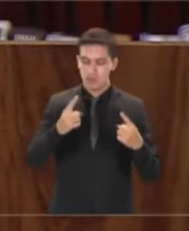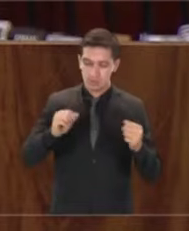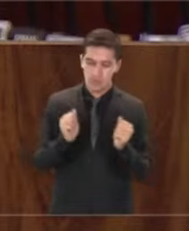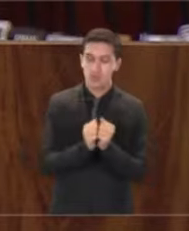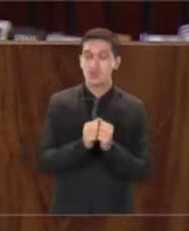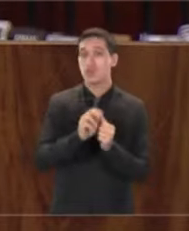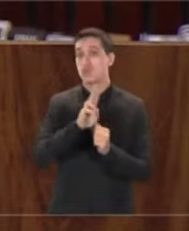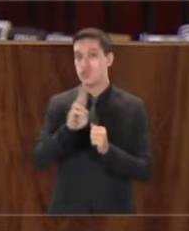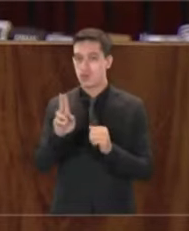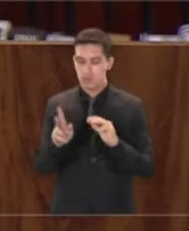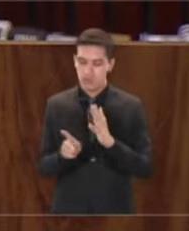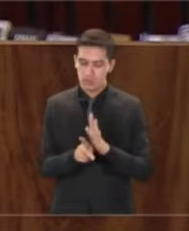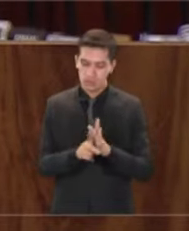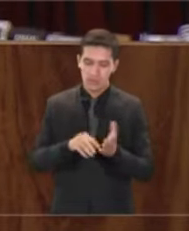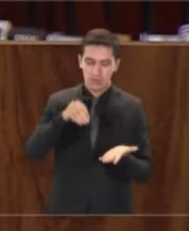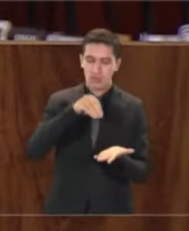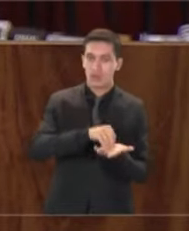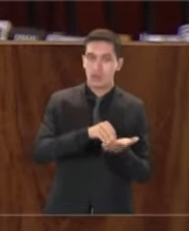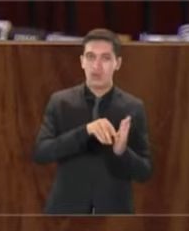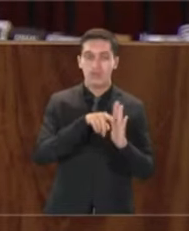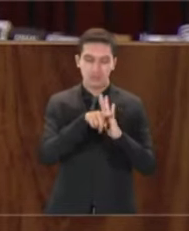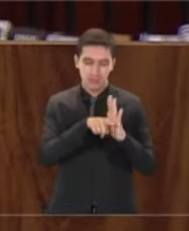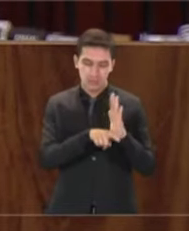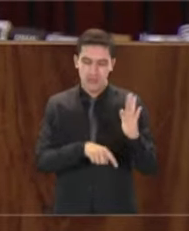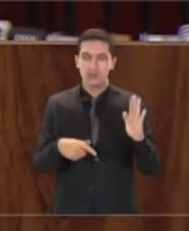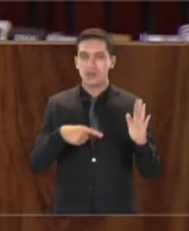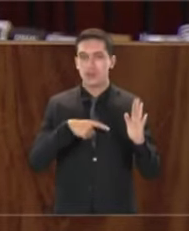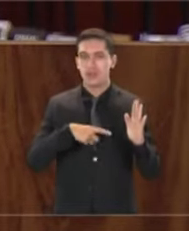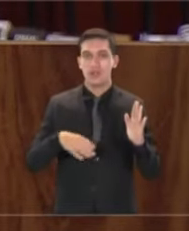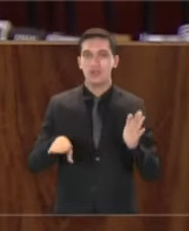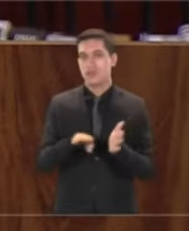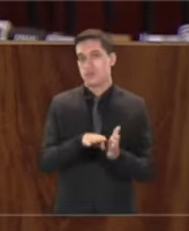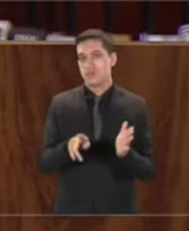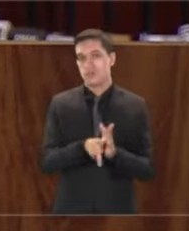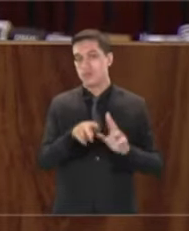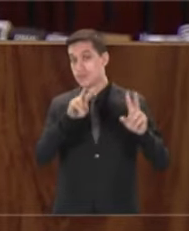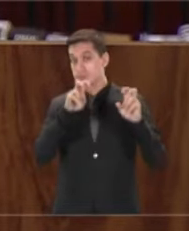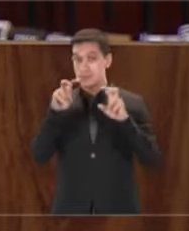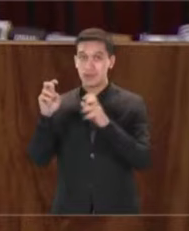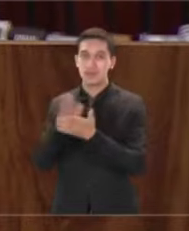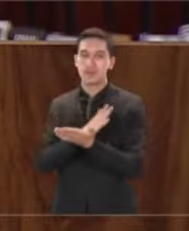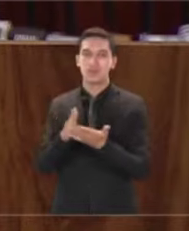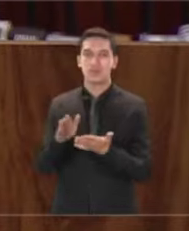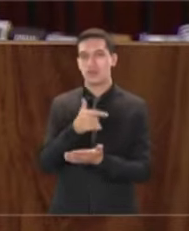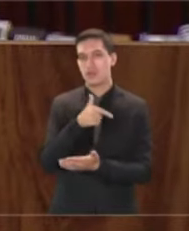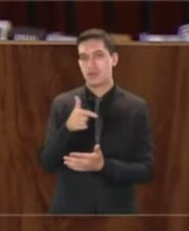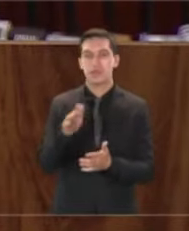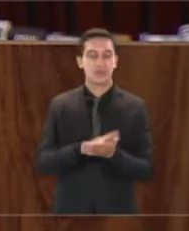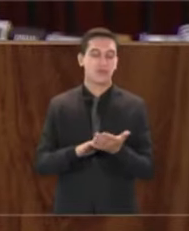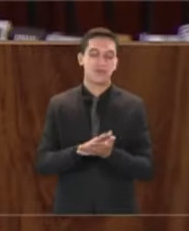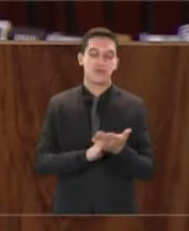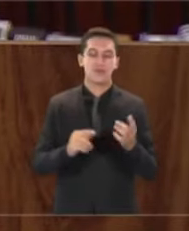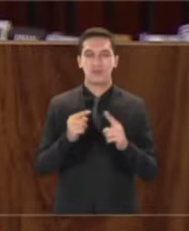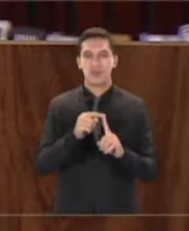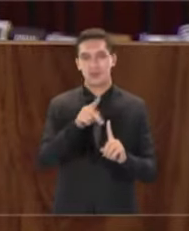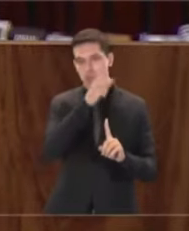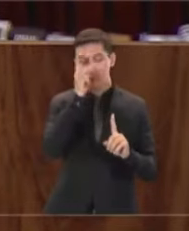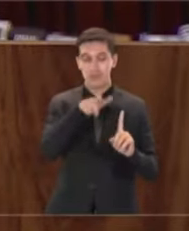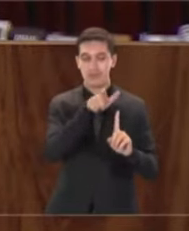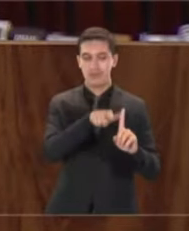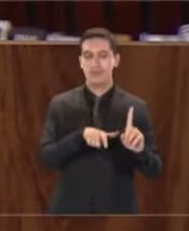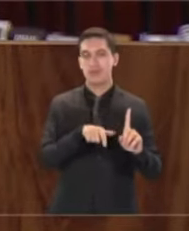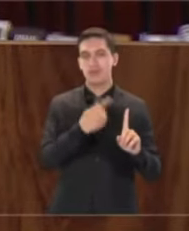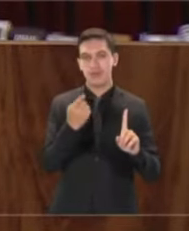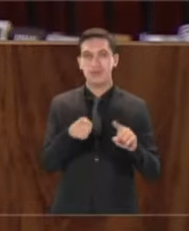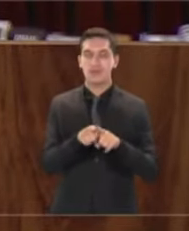nome inserido na busca, levam-no a conteúdos que em nada se relacionam com a pessoa, com